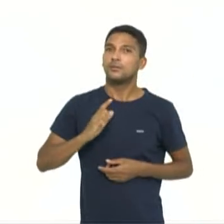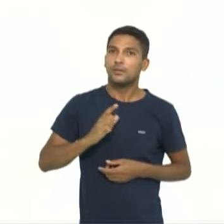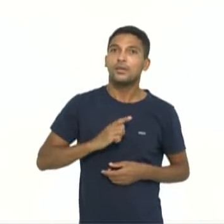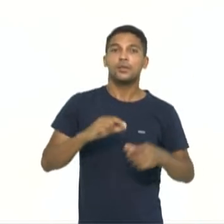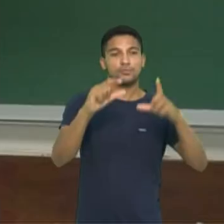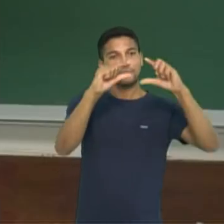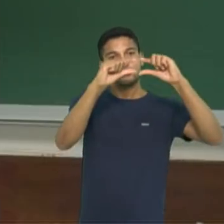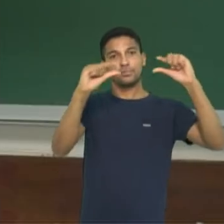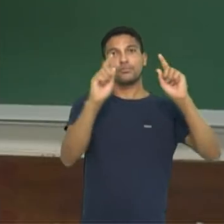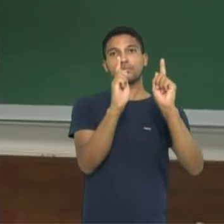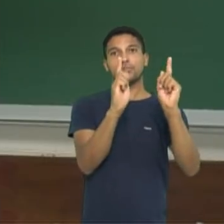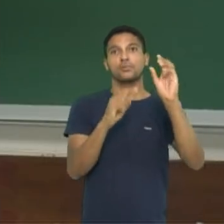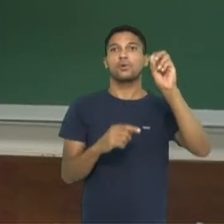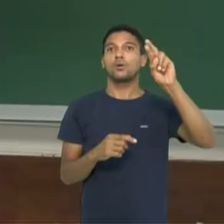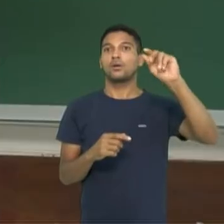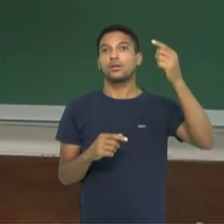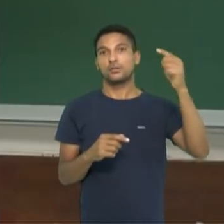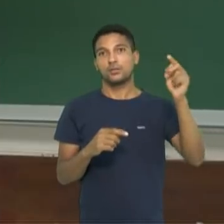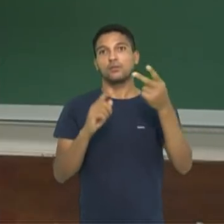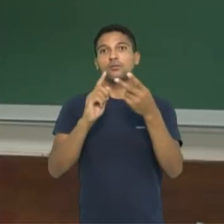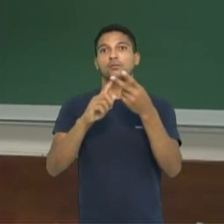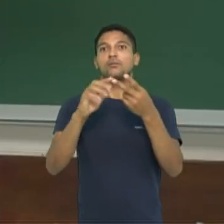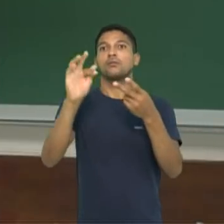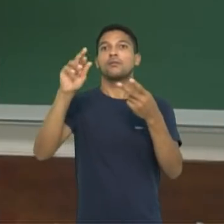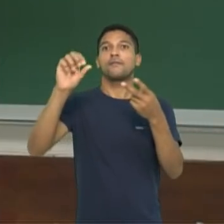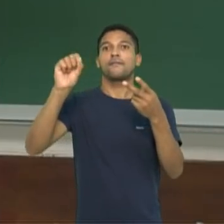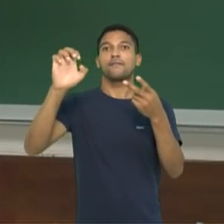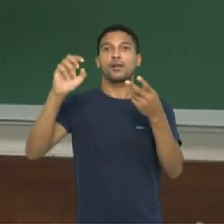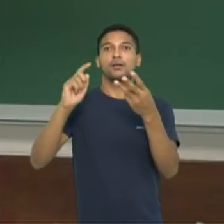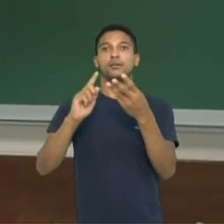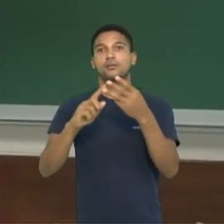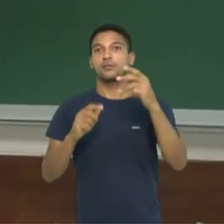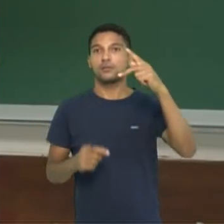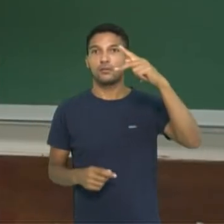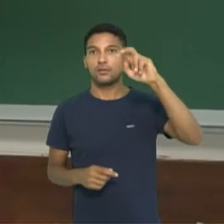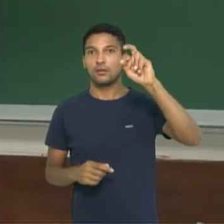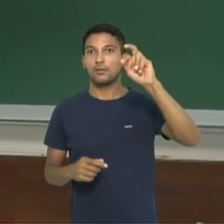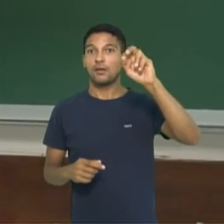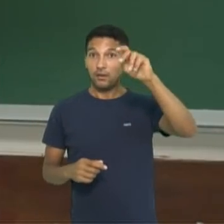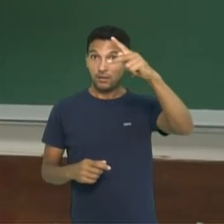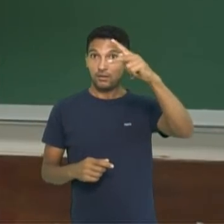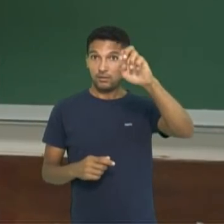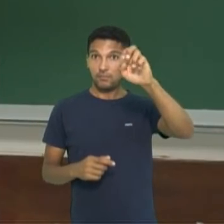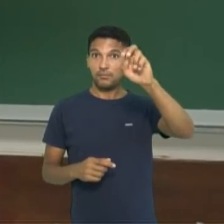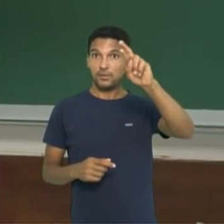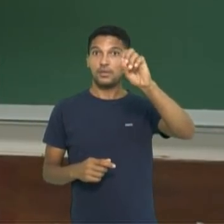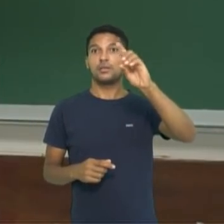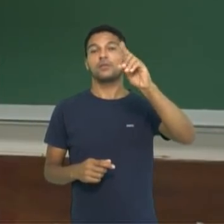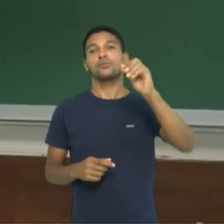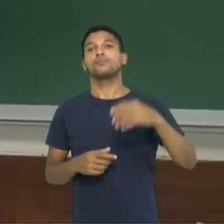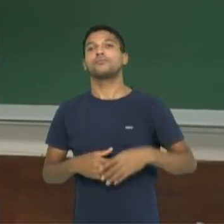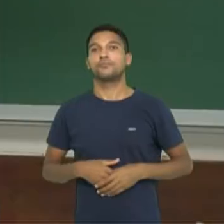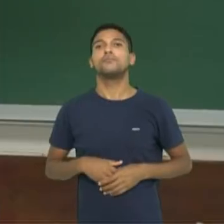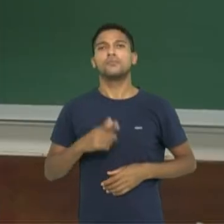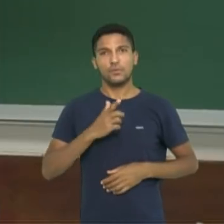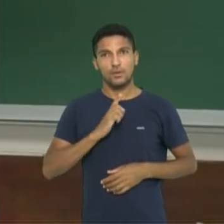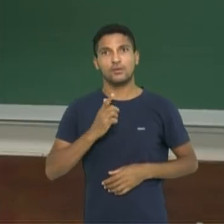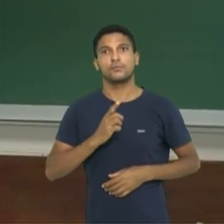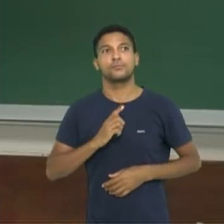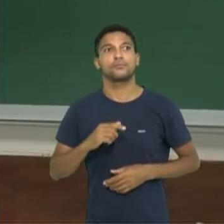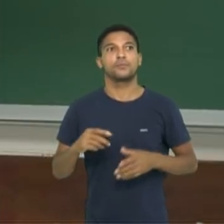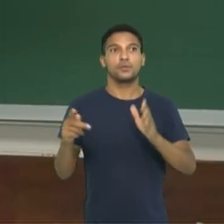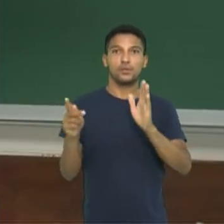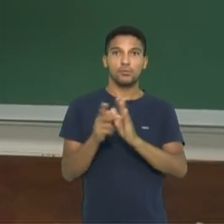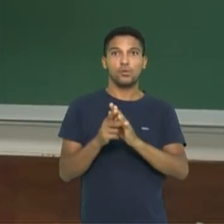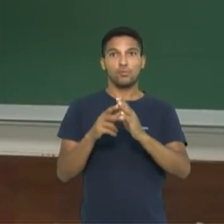períodos. Então, todos nós fazemos isso o tempo todo. Cada vez que nós verbalizamos uma determinada situação, a gente está fazendo o quê? A gente